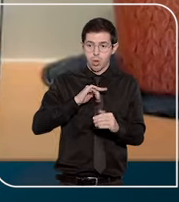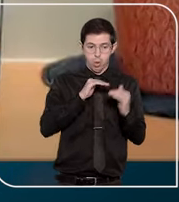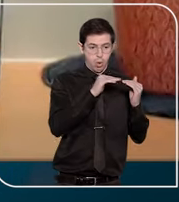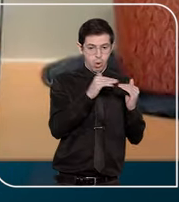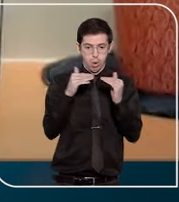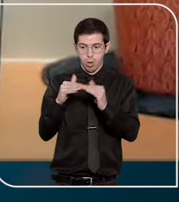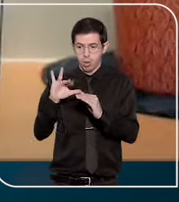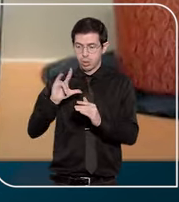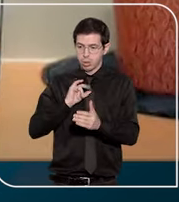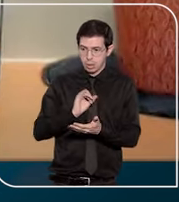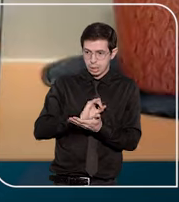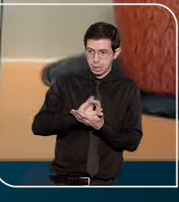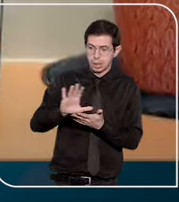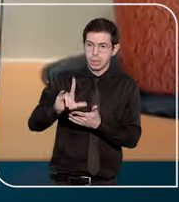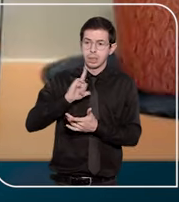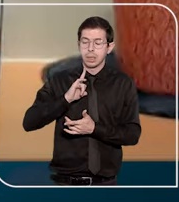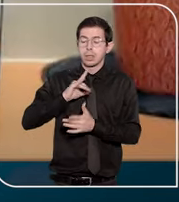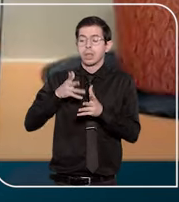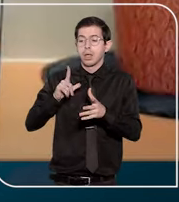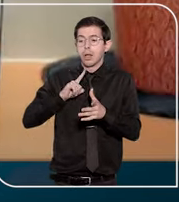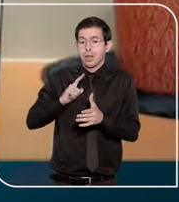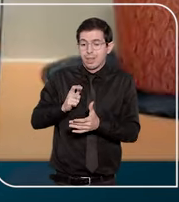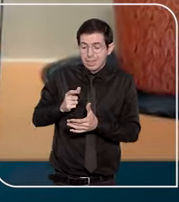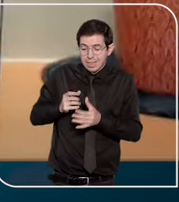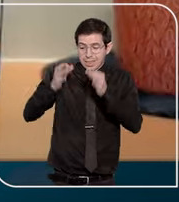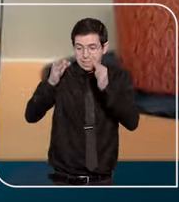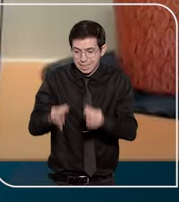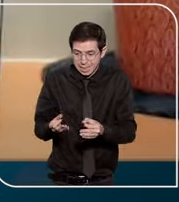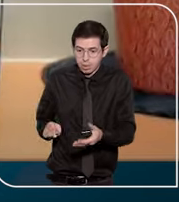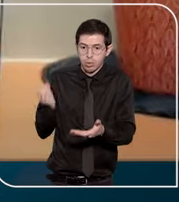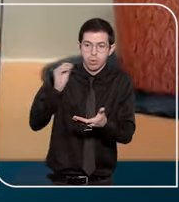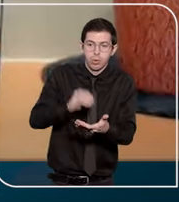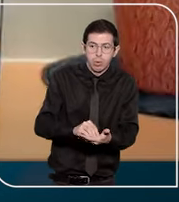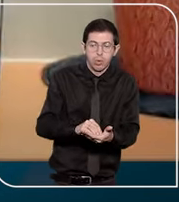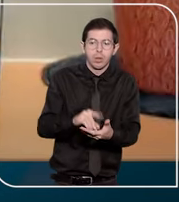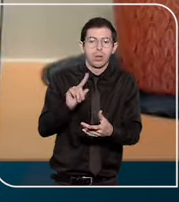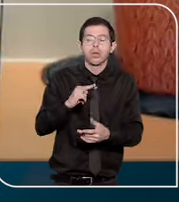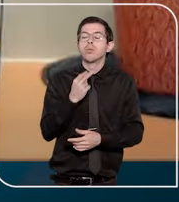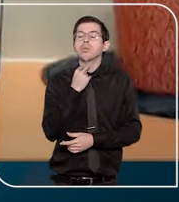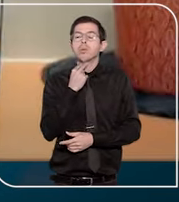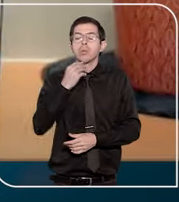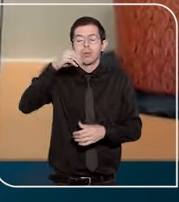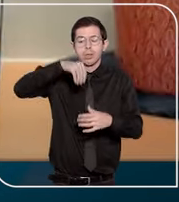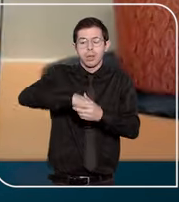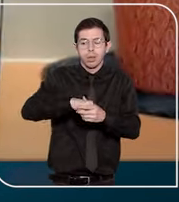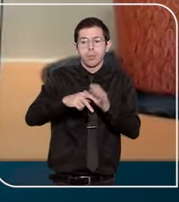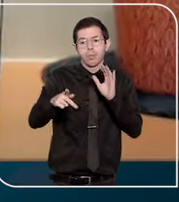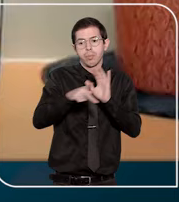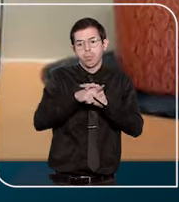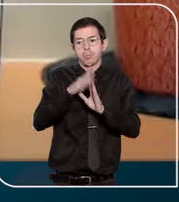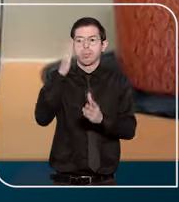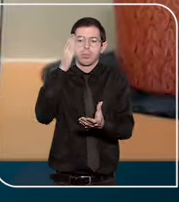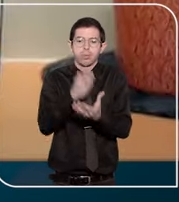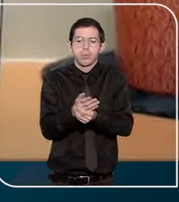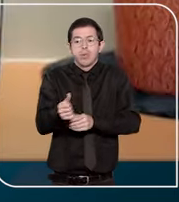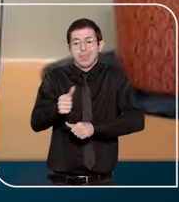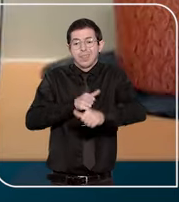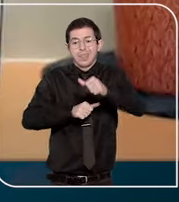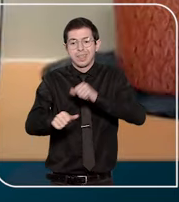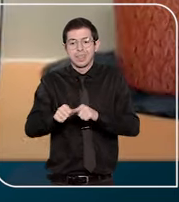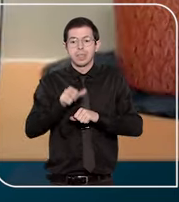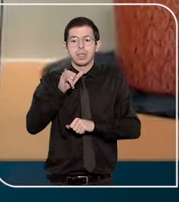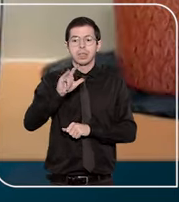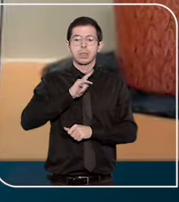ele proferiu já está consolidado e não poderia, dentro desse mesmo processo, ser alterado, a não ser de uma